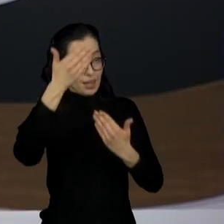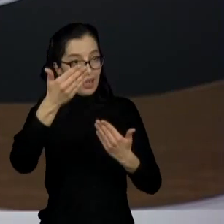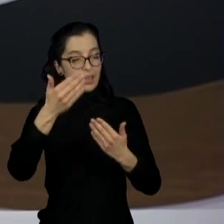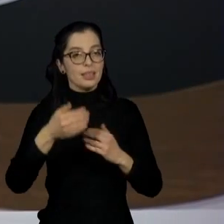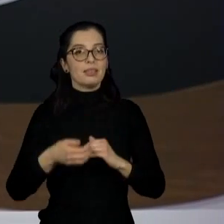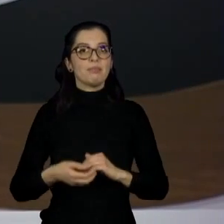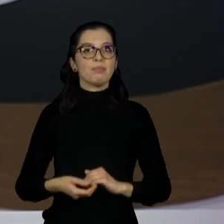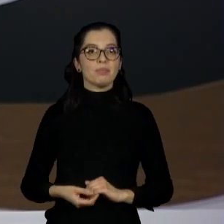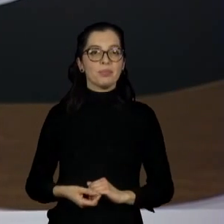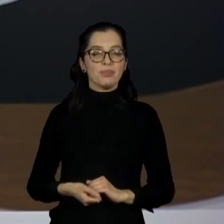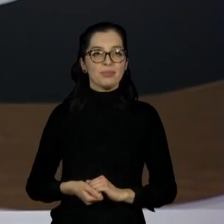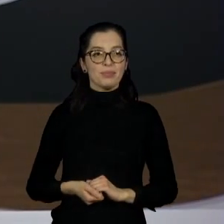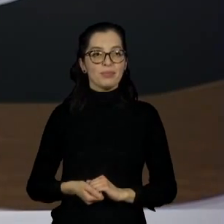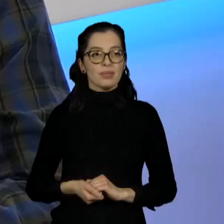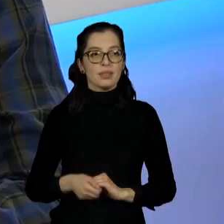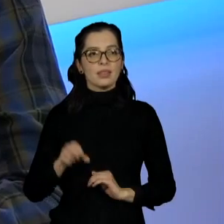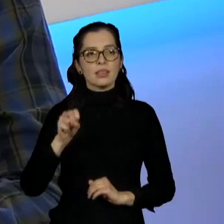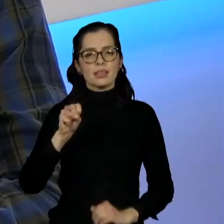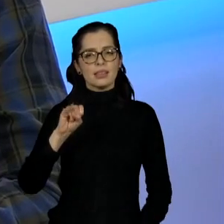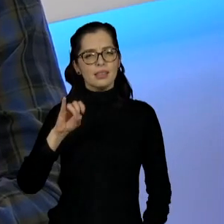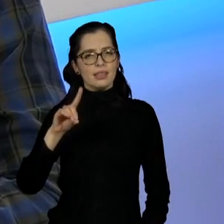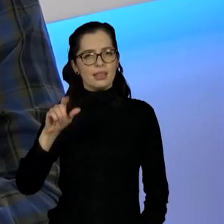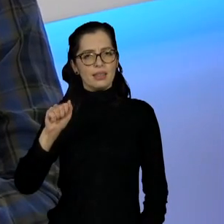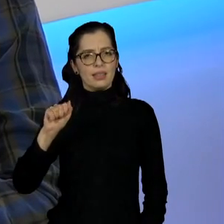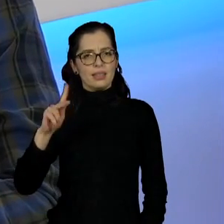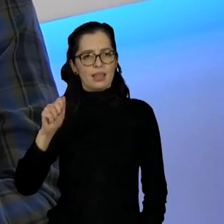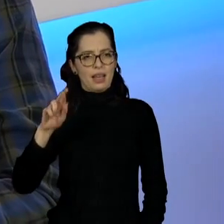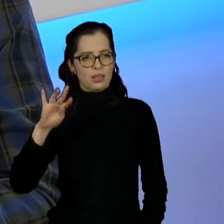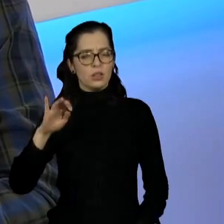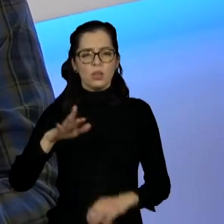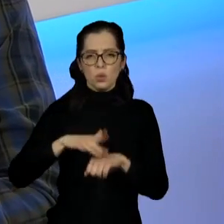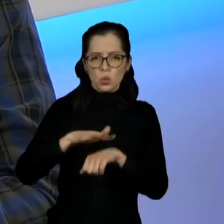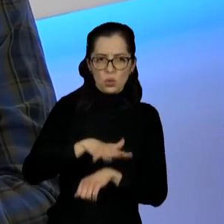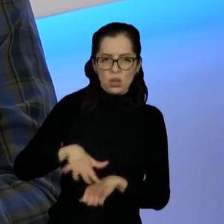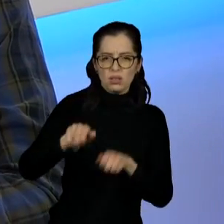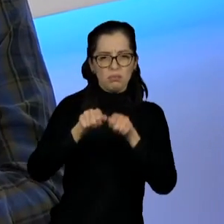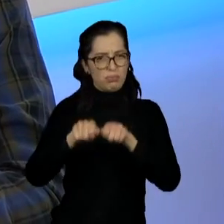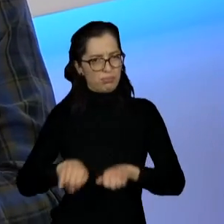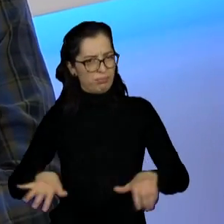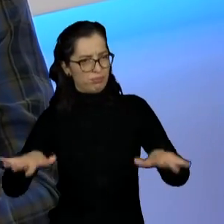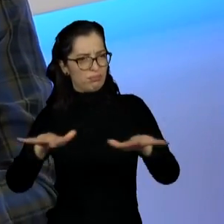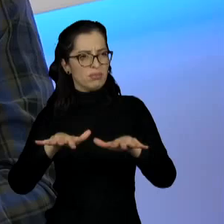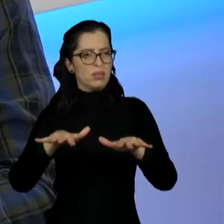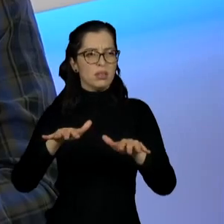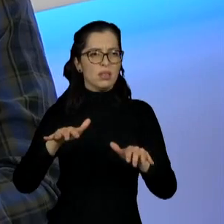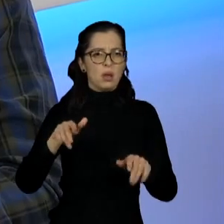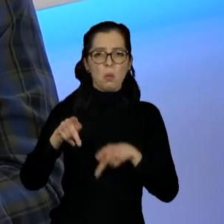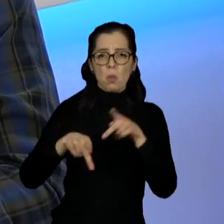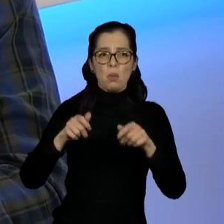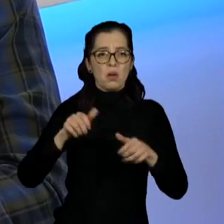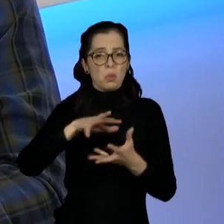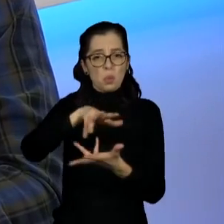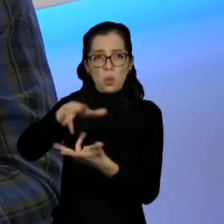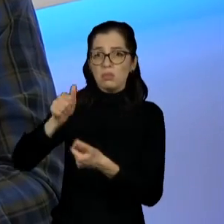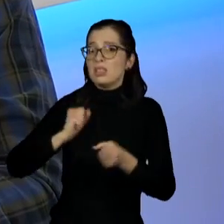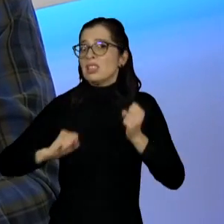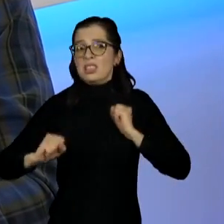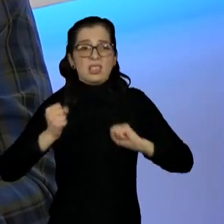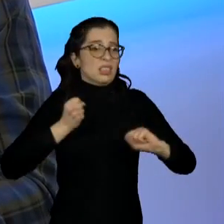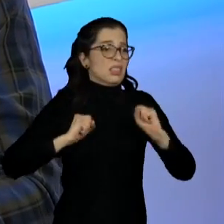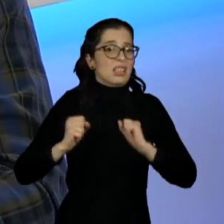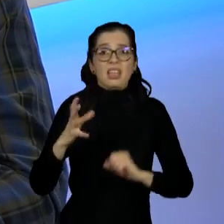Cidata, nesse cenário pandêmico, é grande o anseio da população mundial pela vacina,